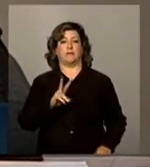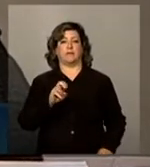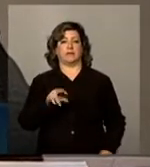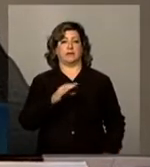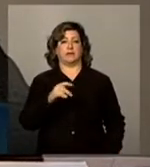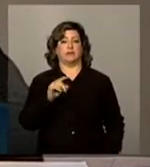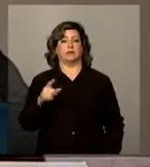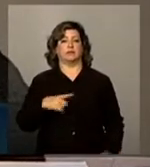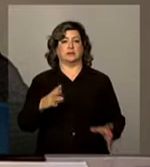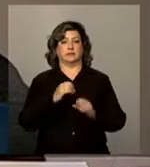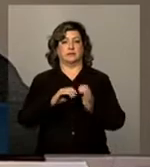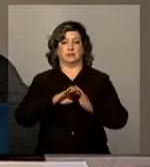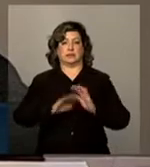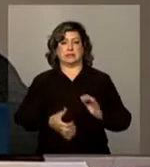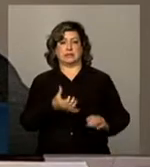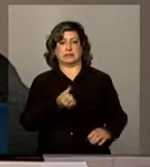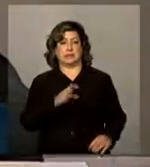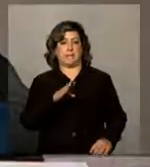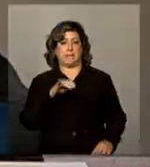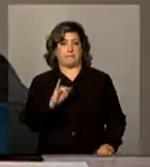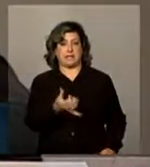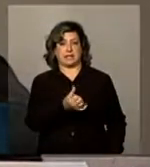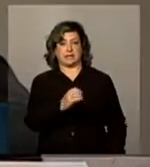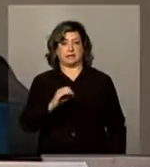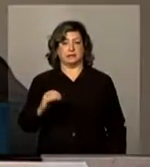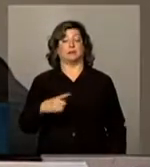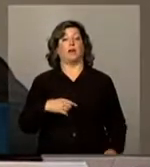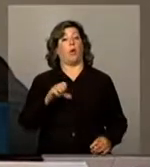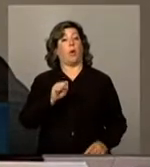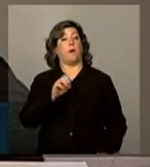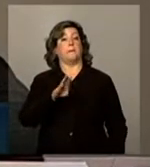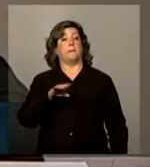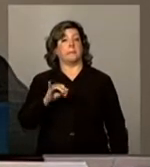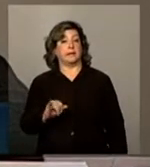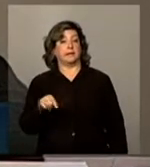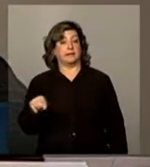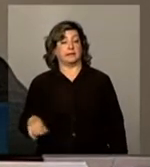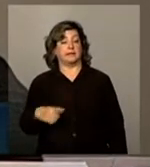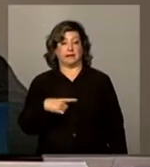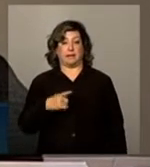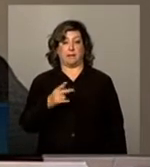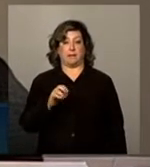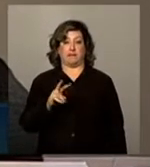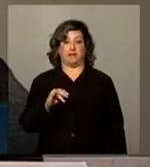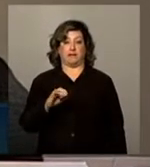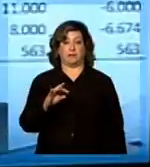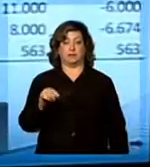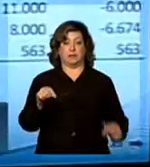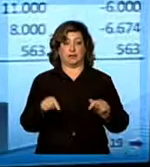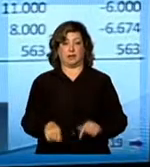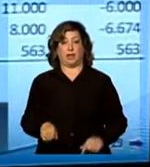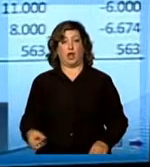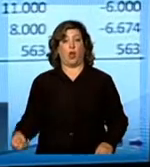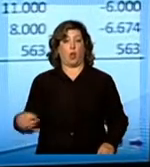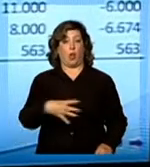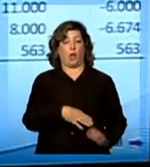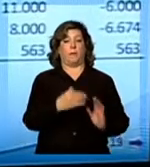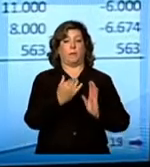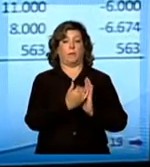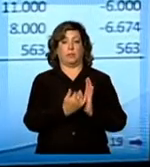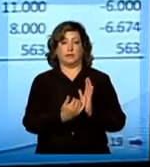6 bilhões e 600, e com os 8 bilhões que estão previstos aqui nessa nova